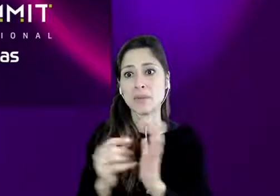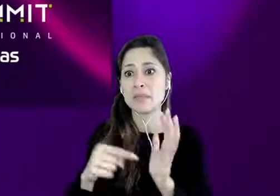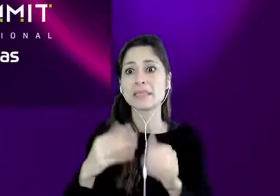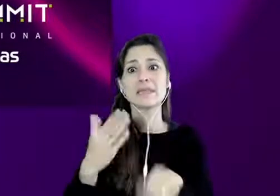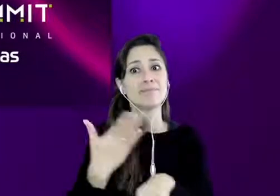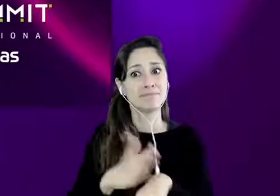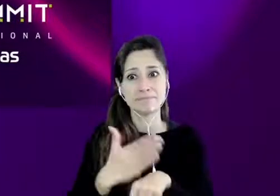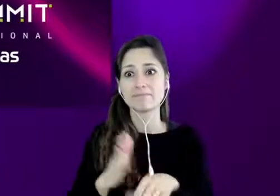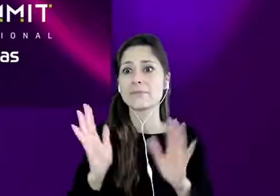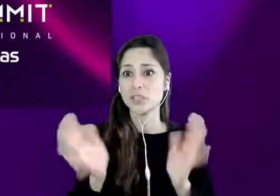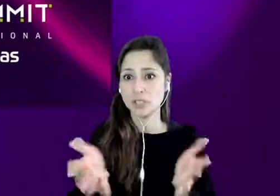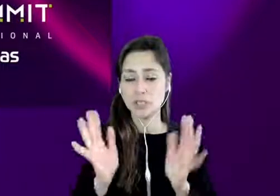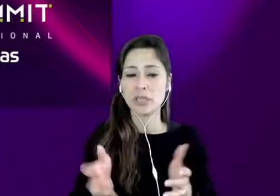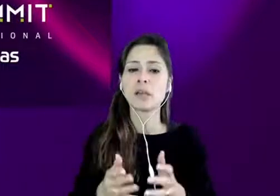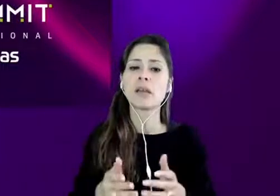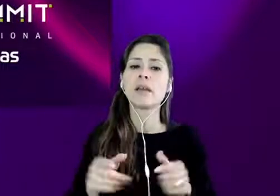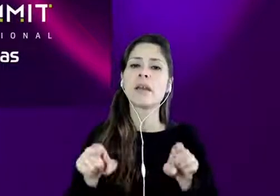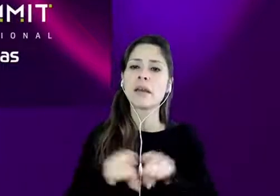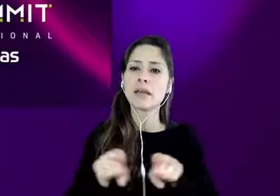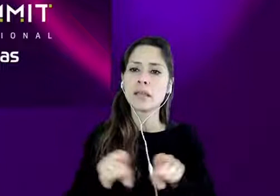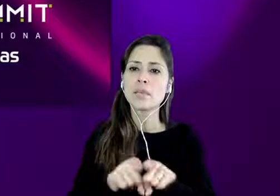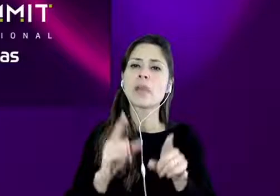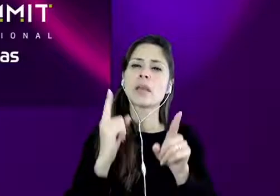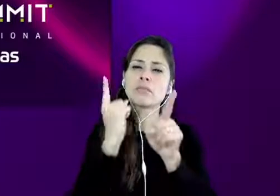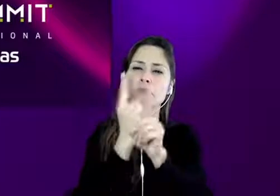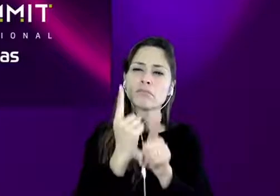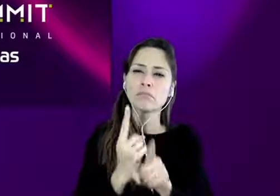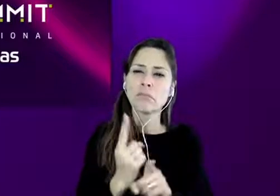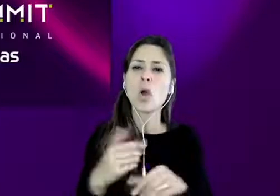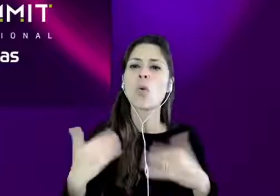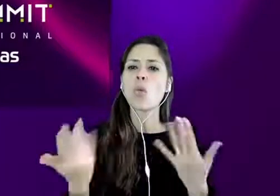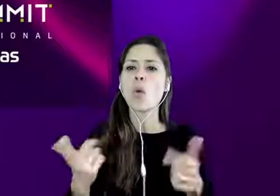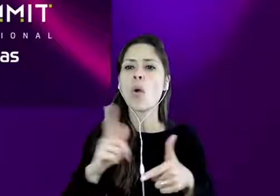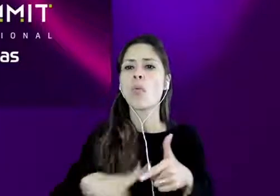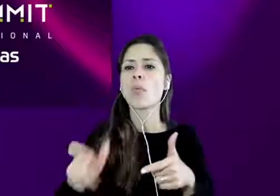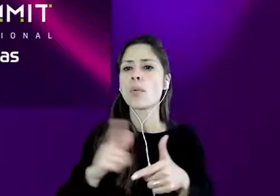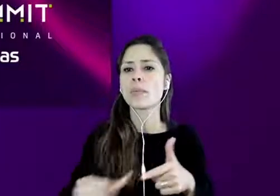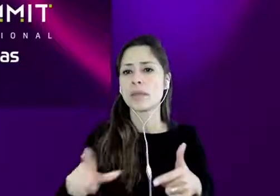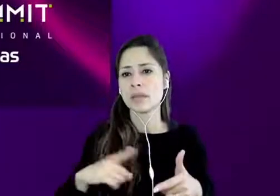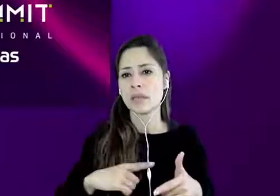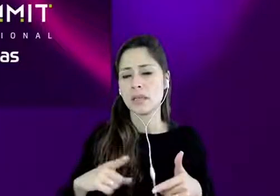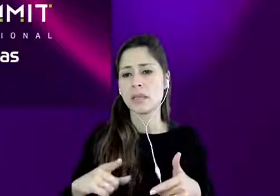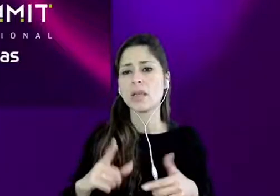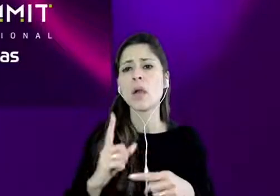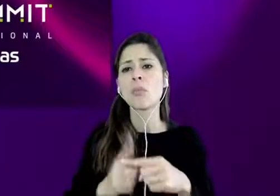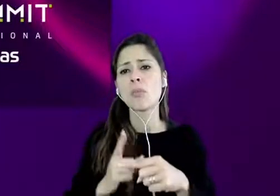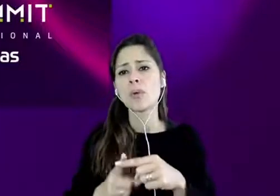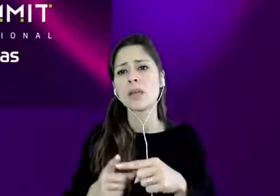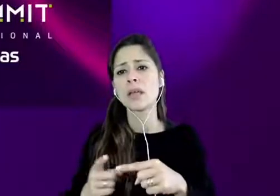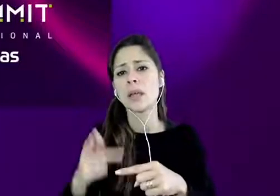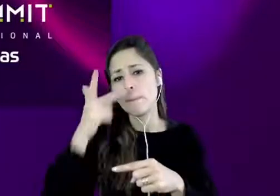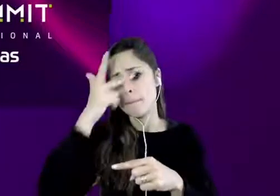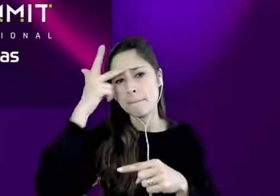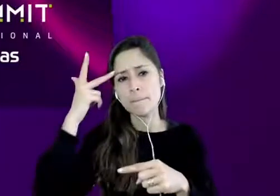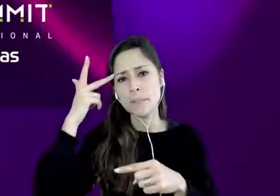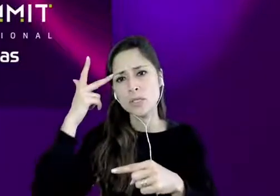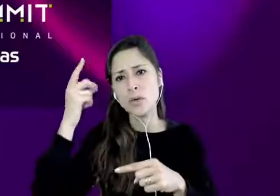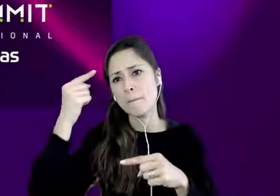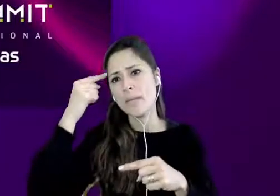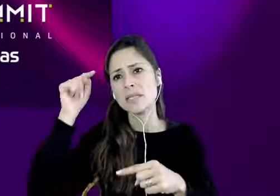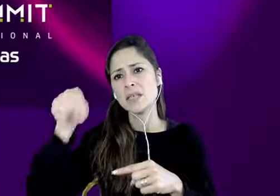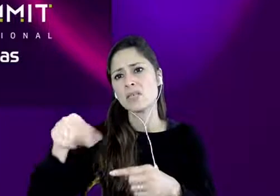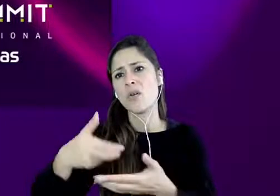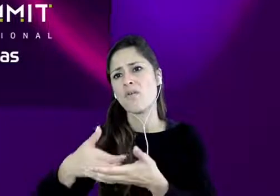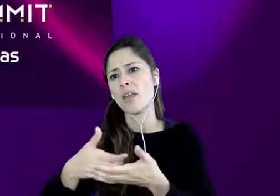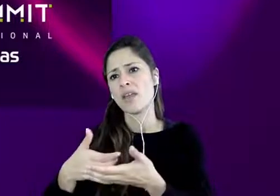E, claro, sempre reconhecer os danos crônicos da hipóxia fetal, porque a conduta conservadora é apenas benefício fetal. Para a